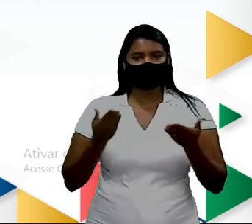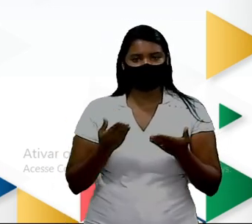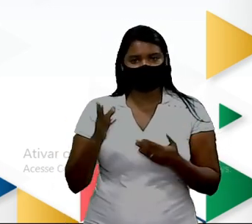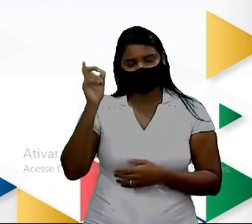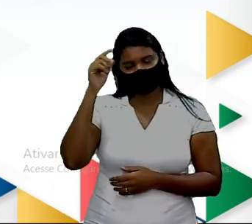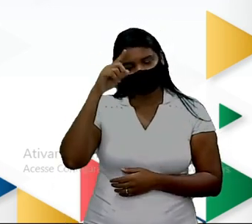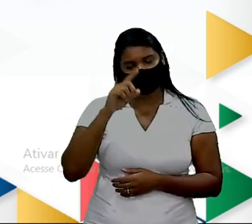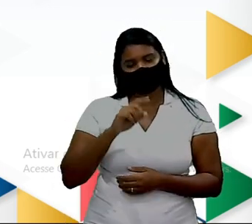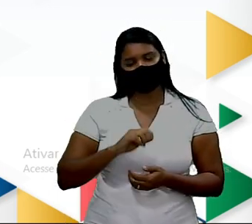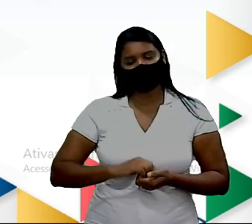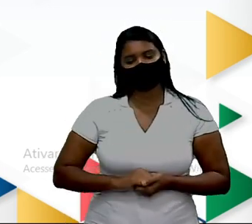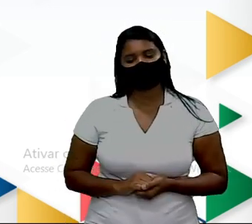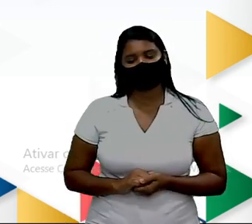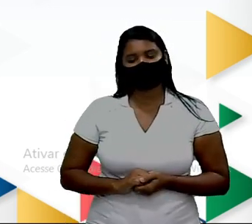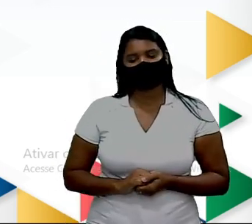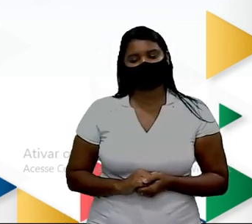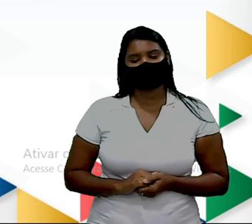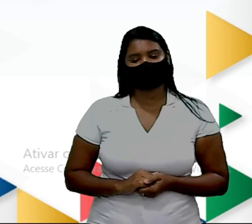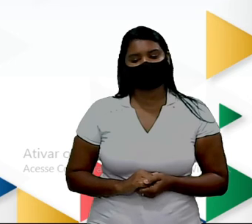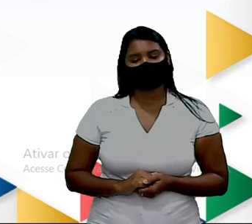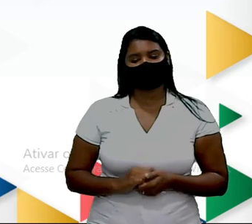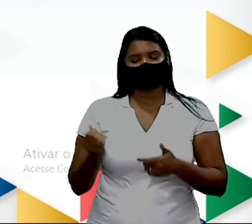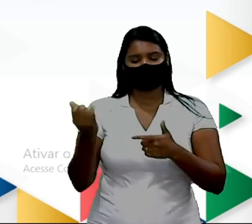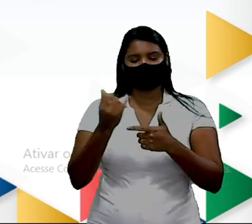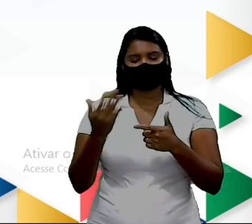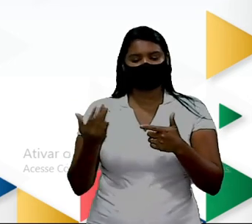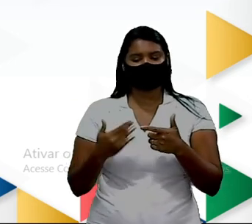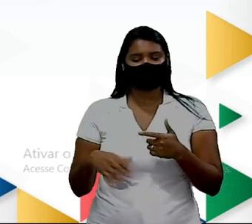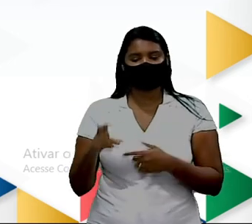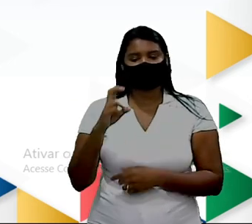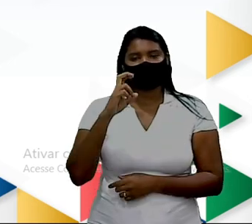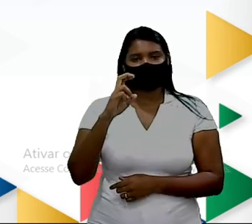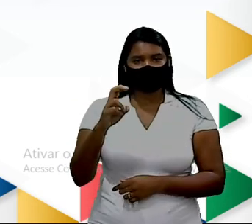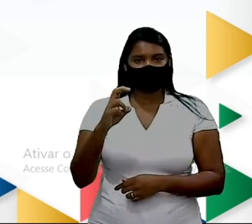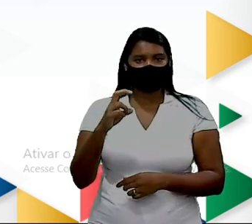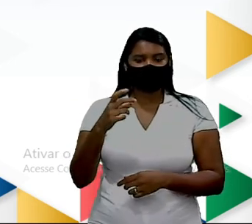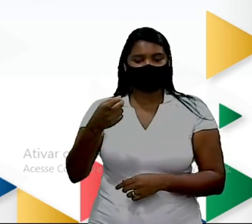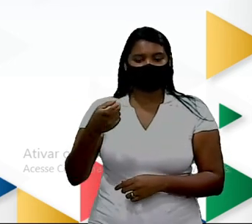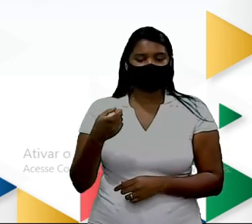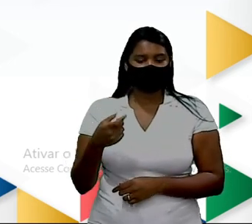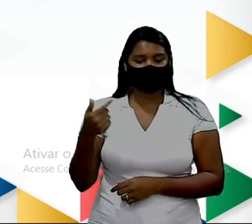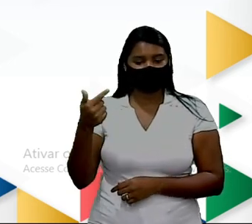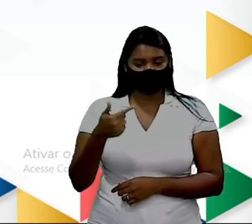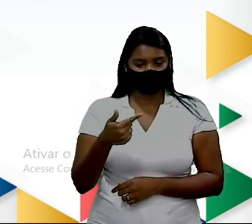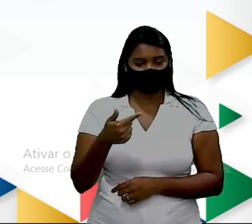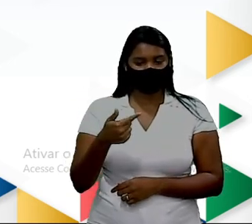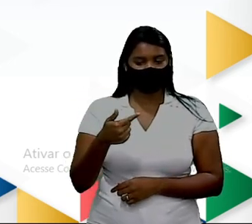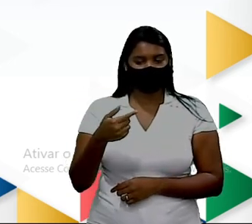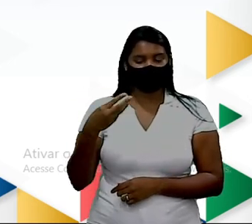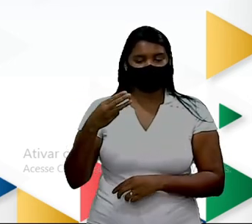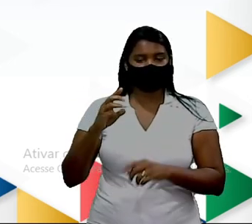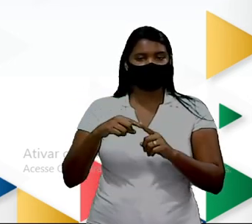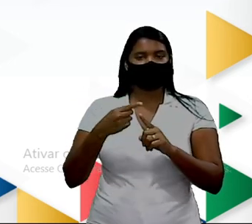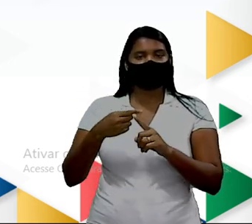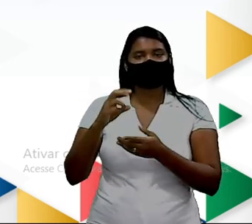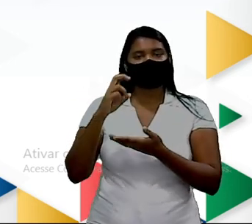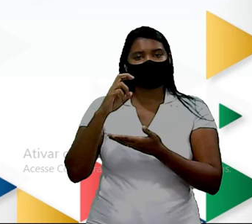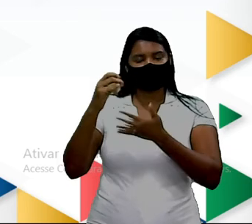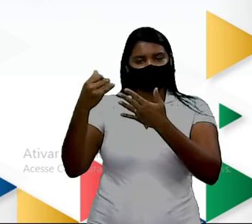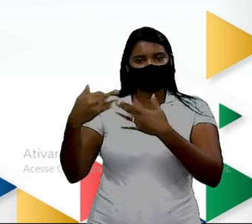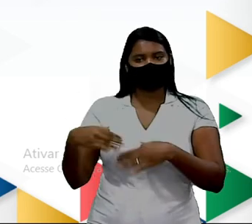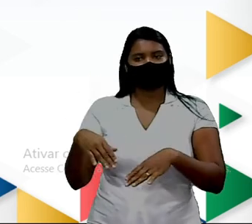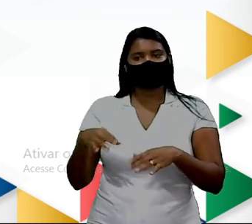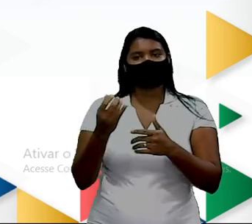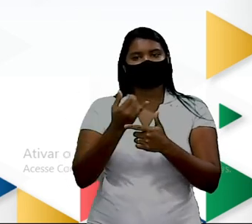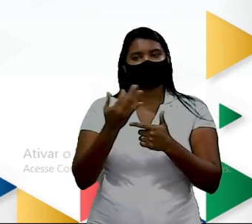complicada, tá? Vou botar na forma de fração aí. 5x sobre 2 mais 3, 3x sobre 2 mais 5. Se liga aí nas